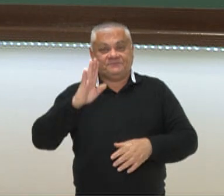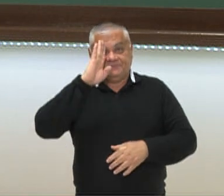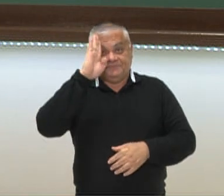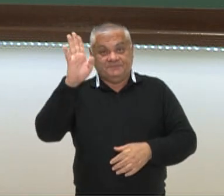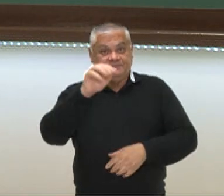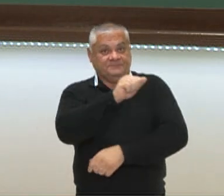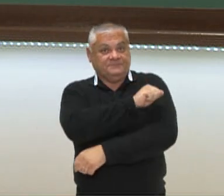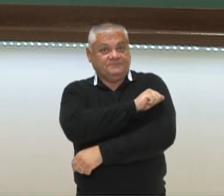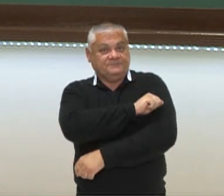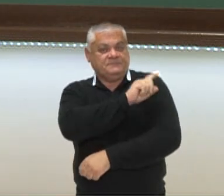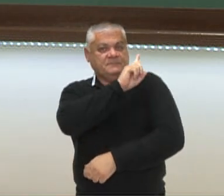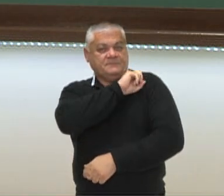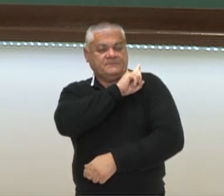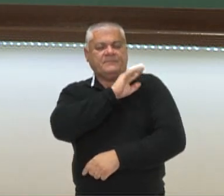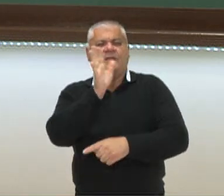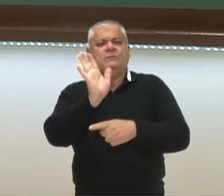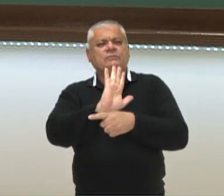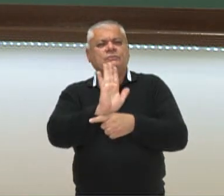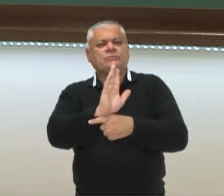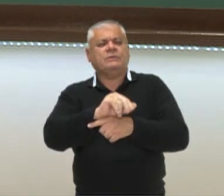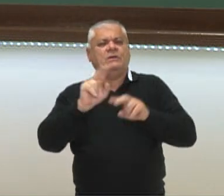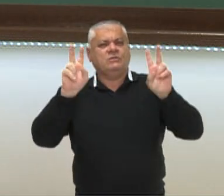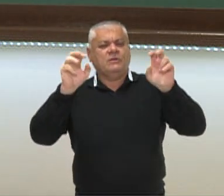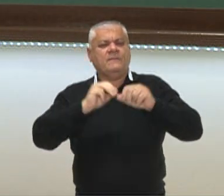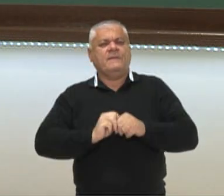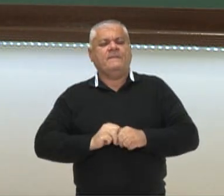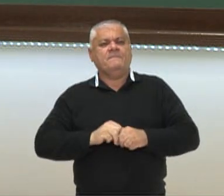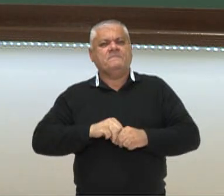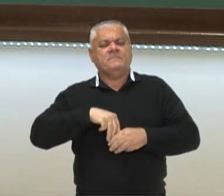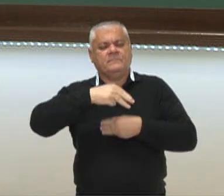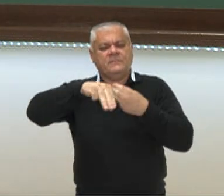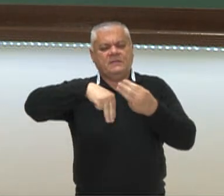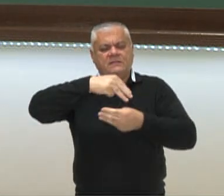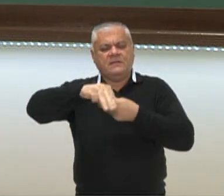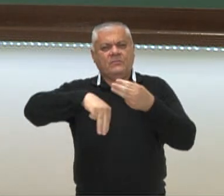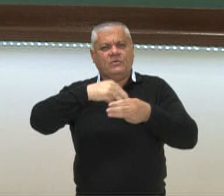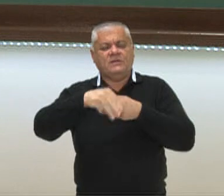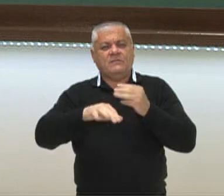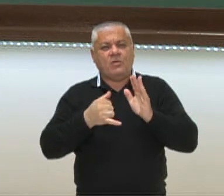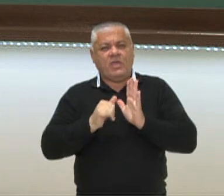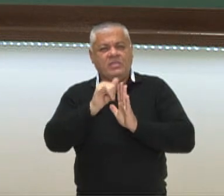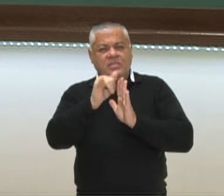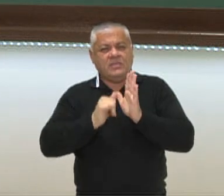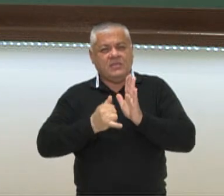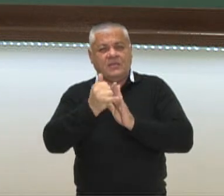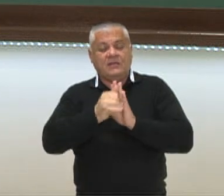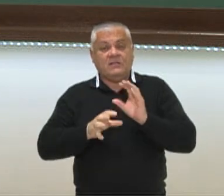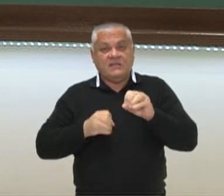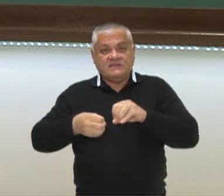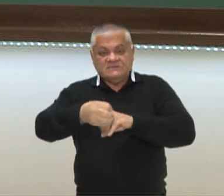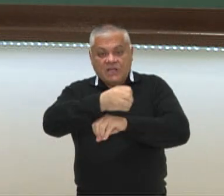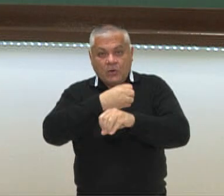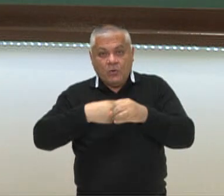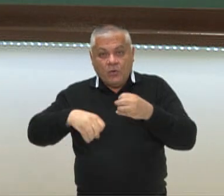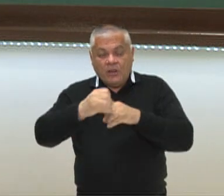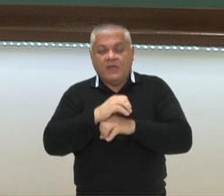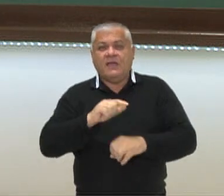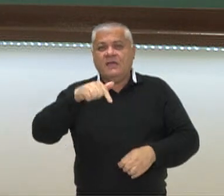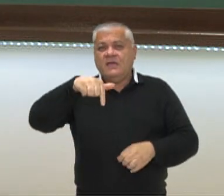Olá, estudantes da primeira série. Nesse vídeo vamos falar sobre o metabolismo energético da célula, principalmente com ênfase na chamada